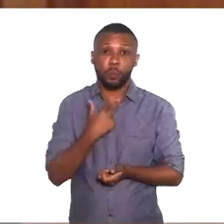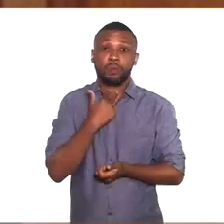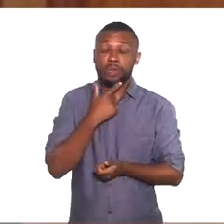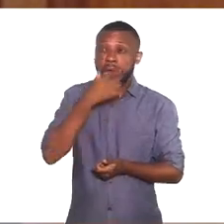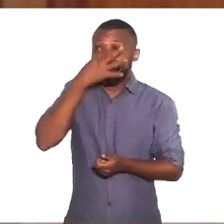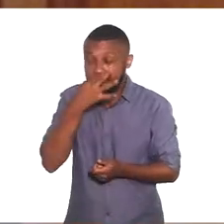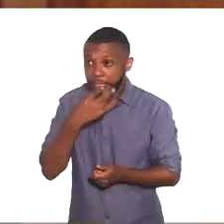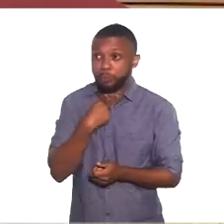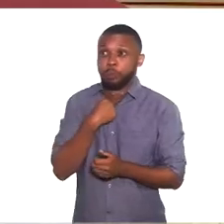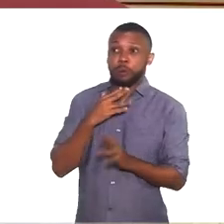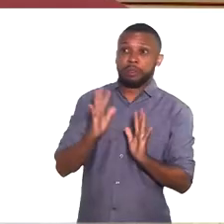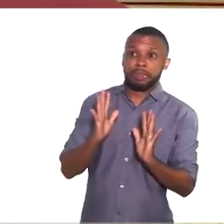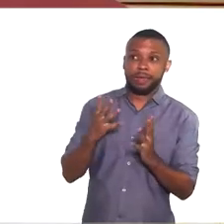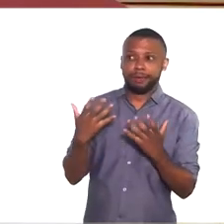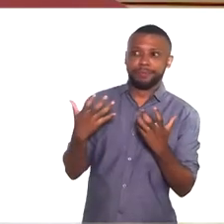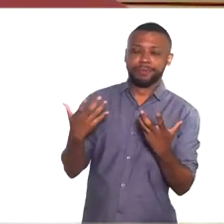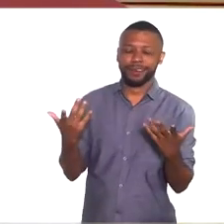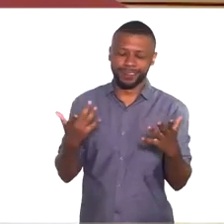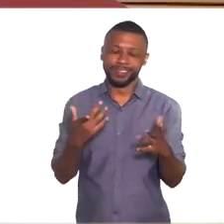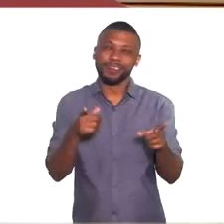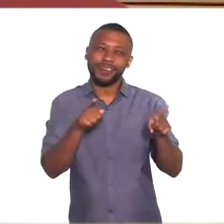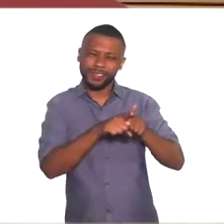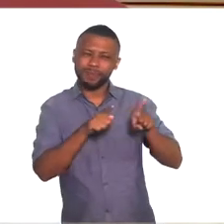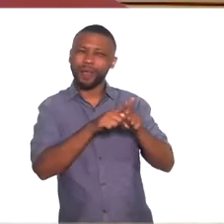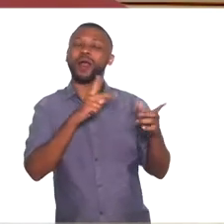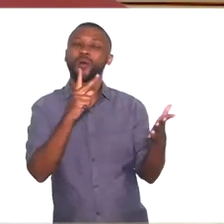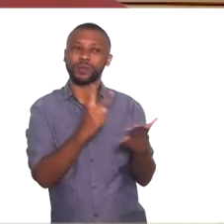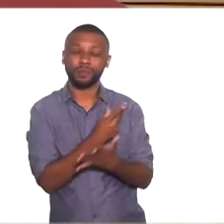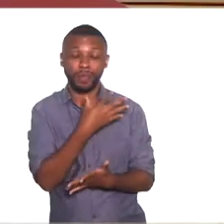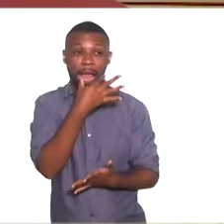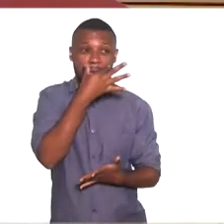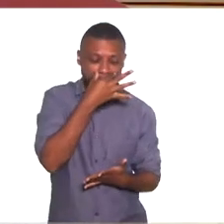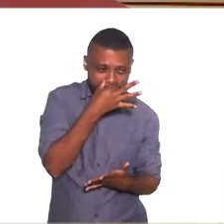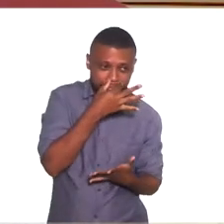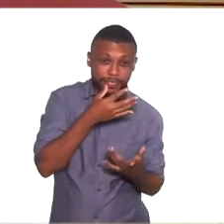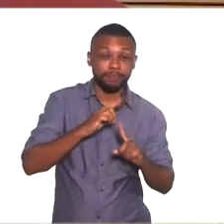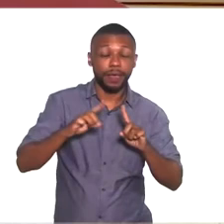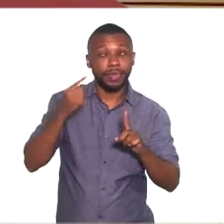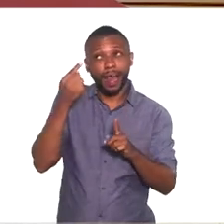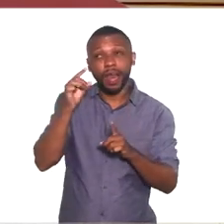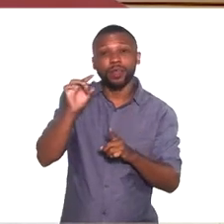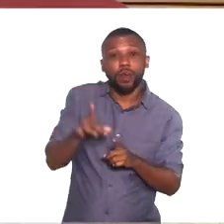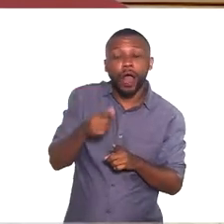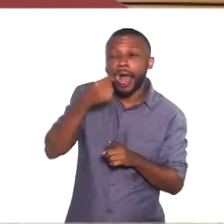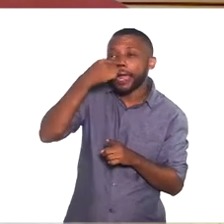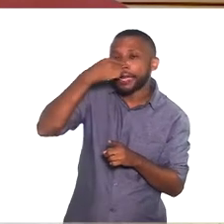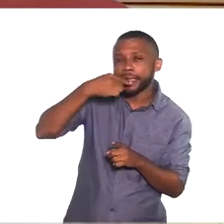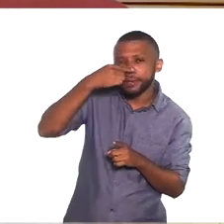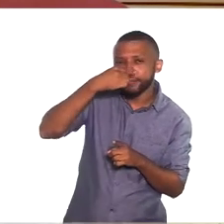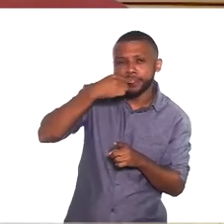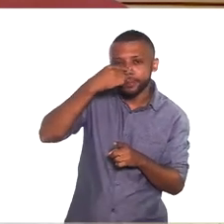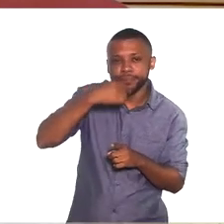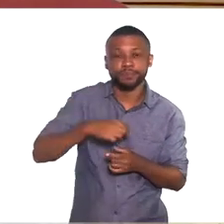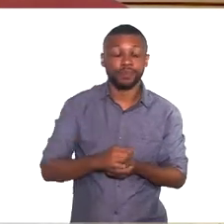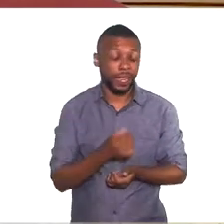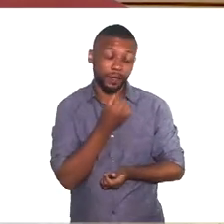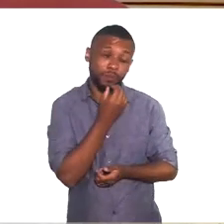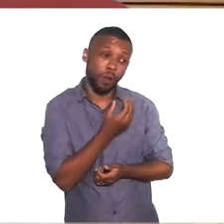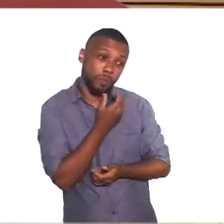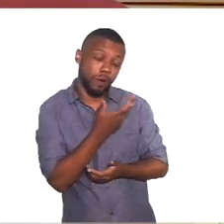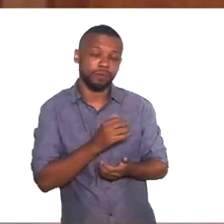ele tava começando a com anemia é isso a espirrar Jacuípe raiva também